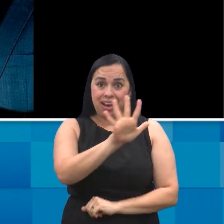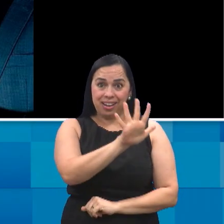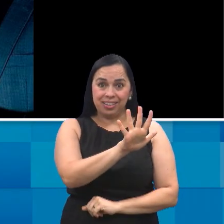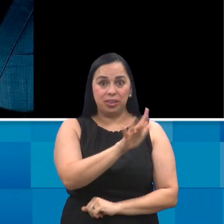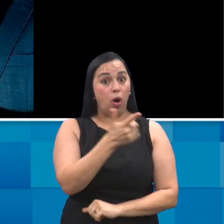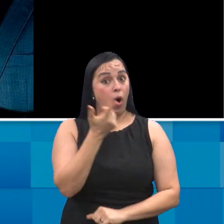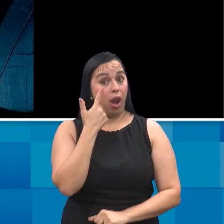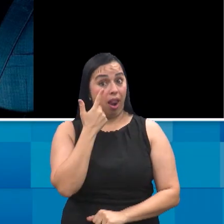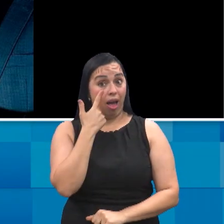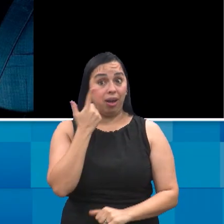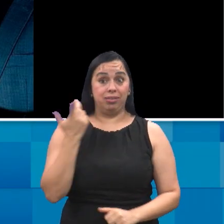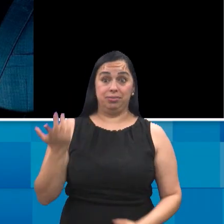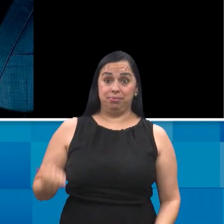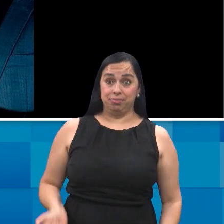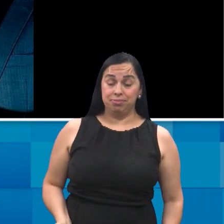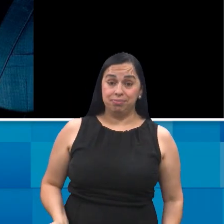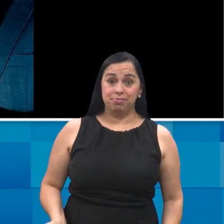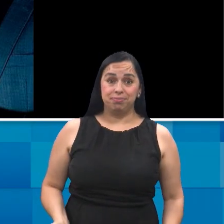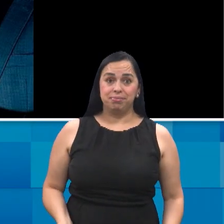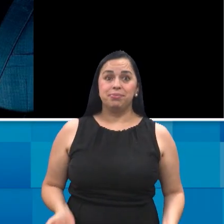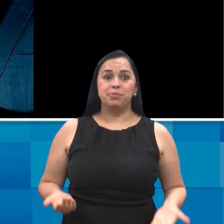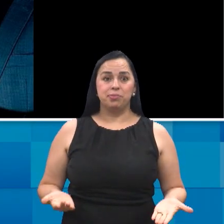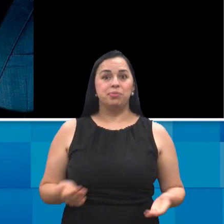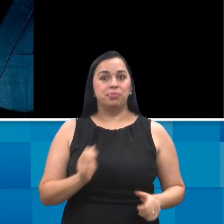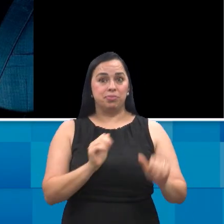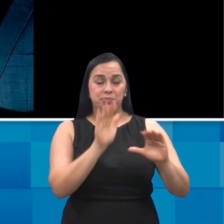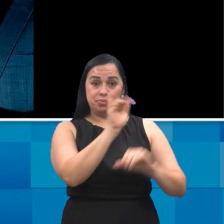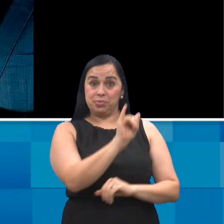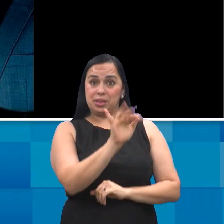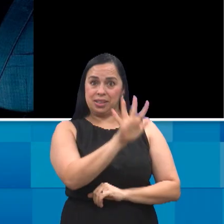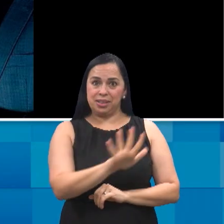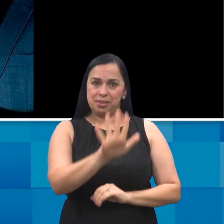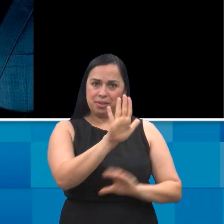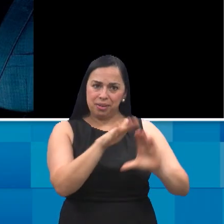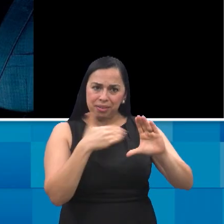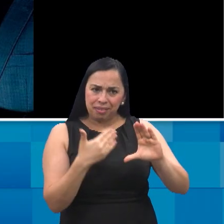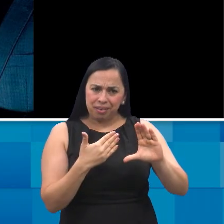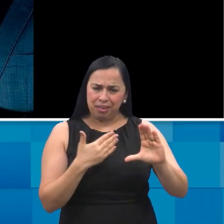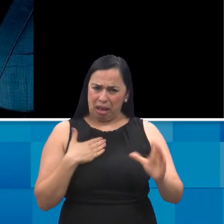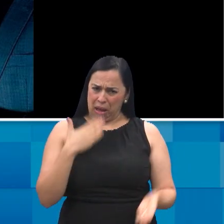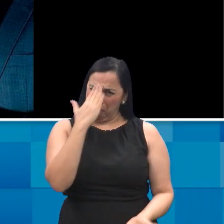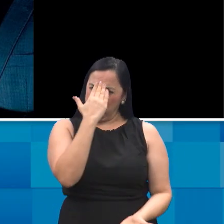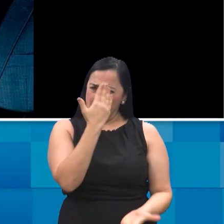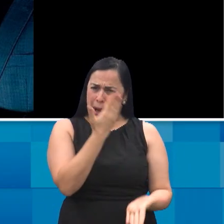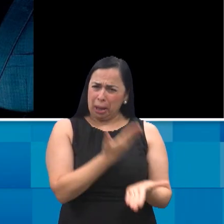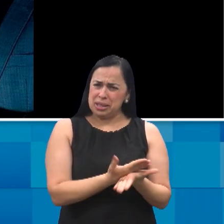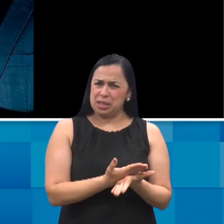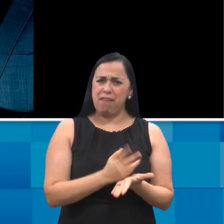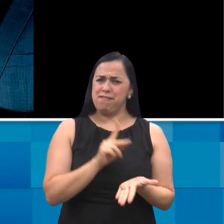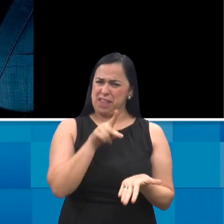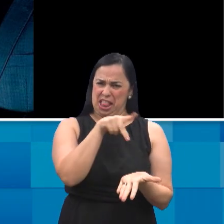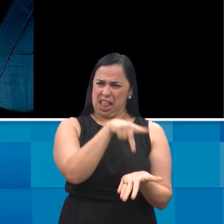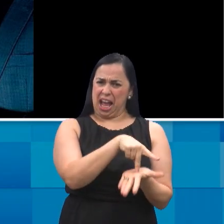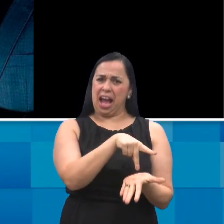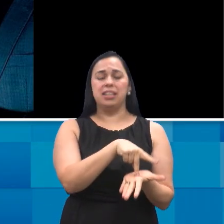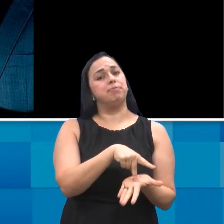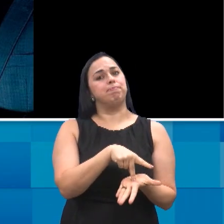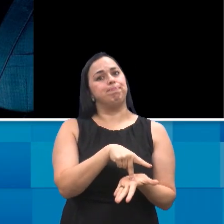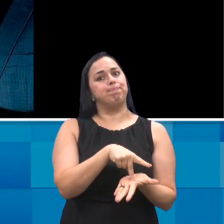lá. Eu recebi essa imagem. Será que eu devo acreditar que ela é verdadeira? Não